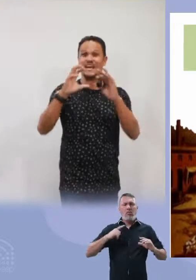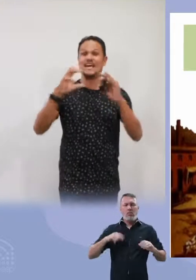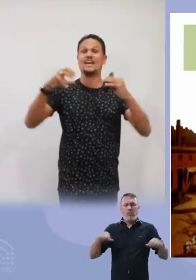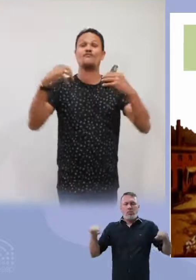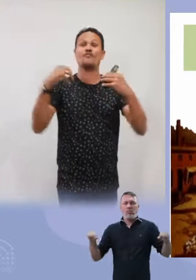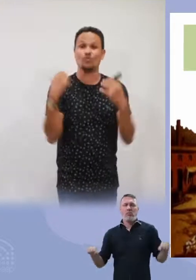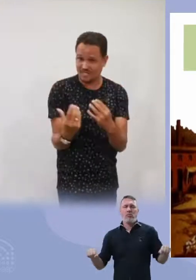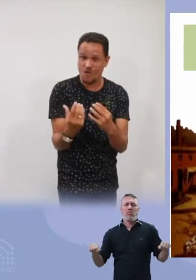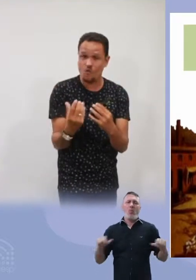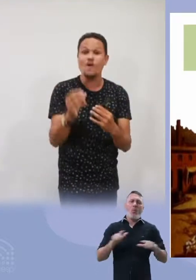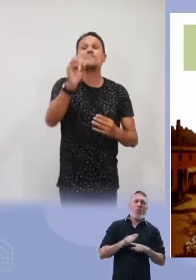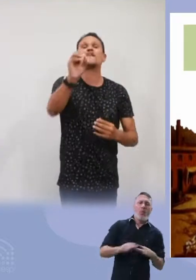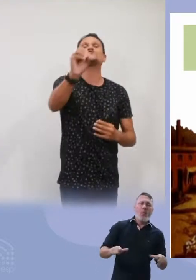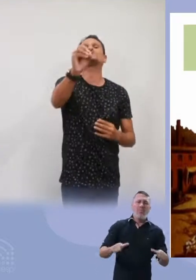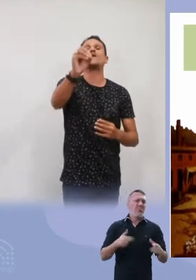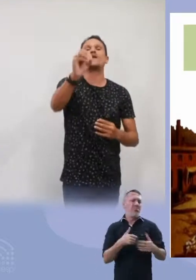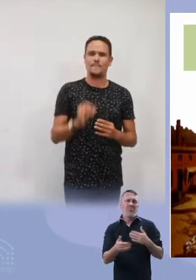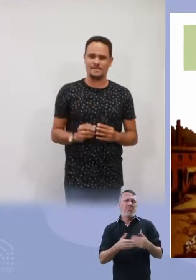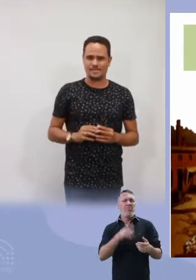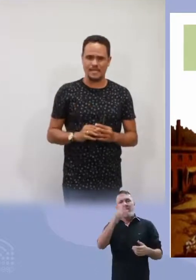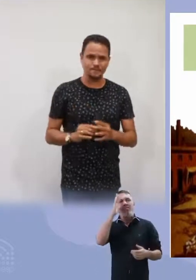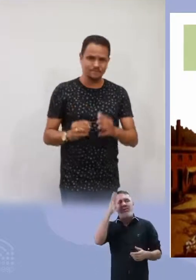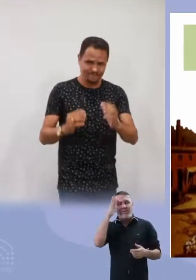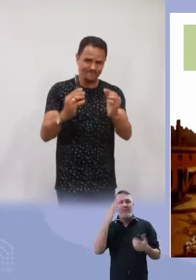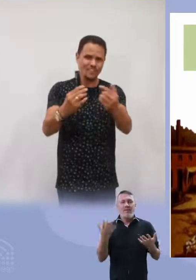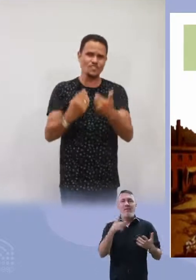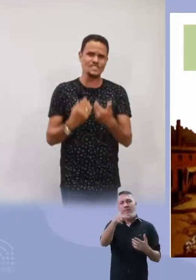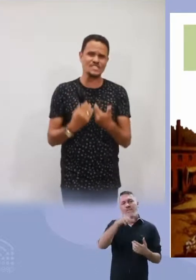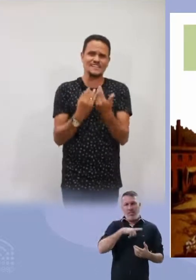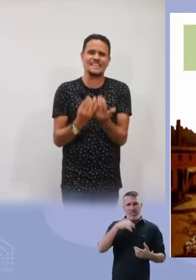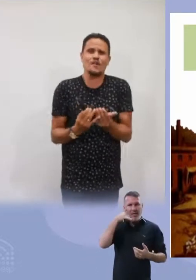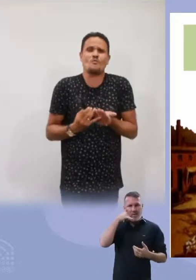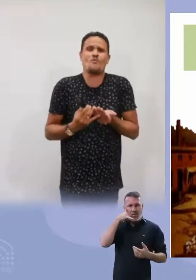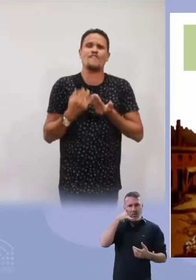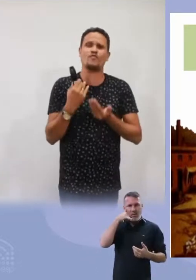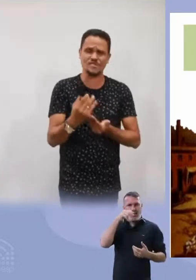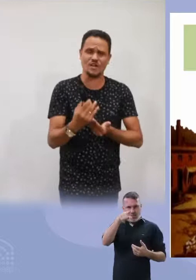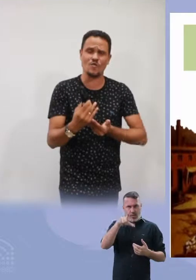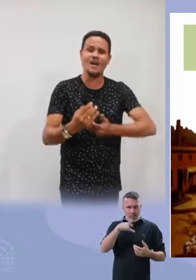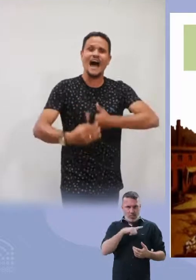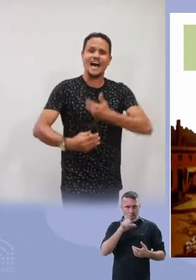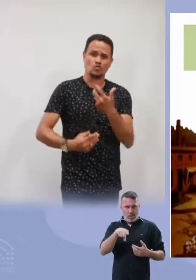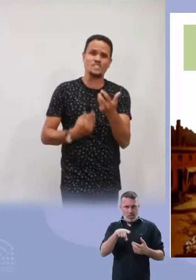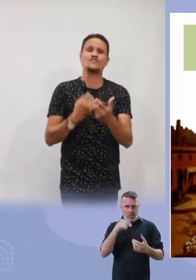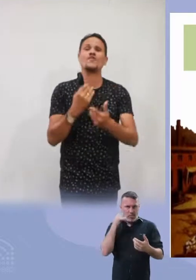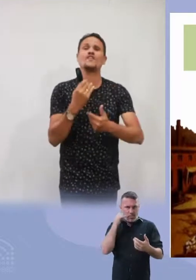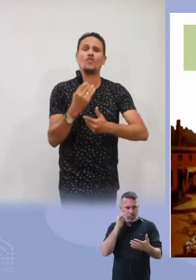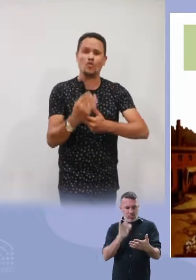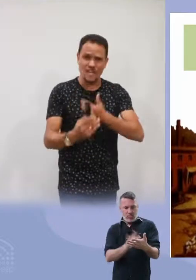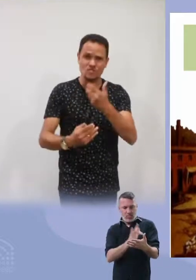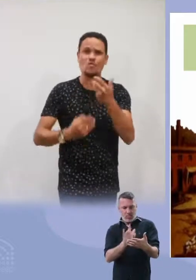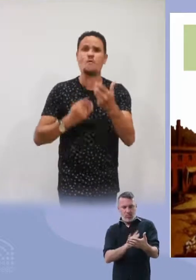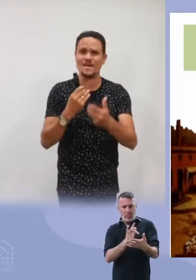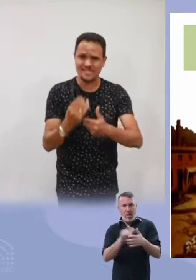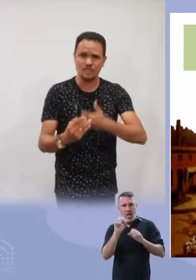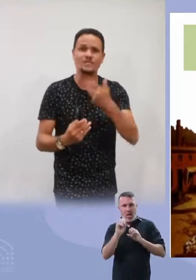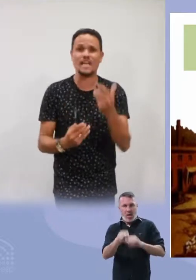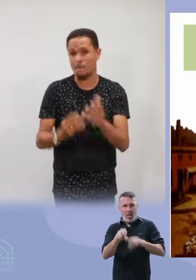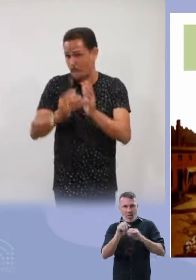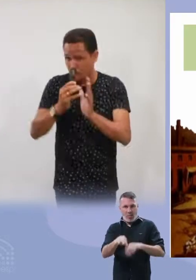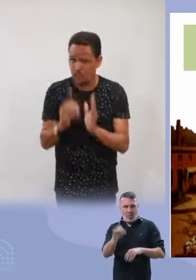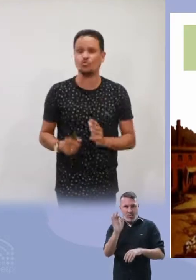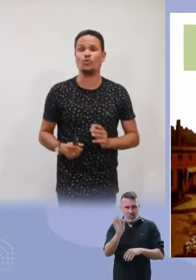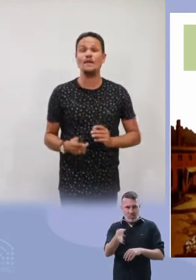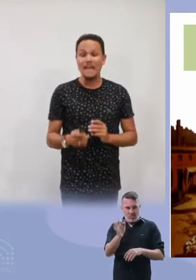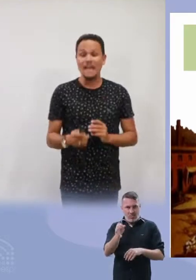palavra revolução na sua cabecinha, você vai entender como uma evolução. As coisas vão evoluindo com o passar do